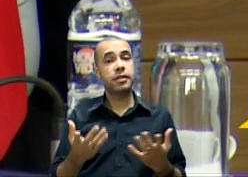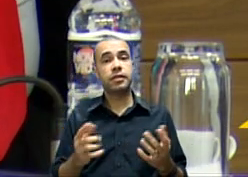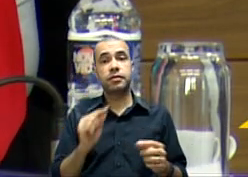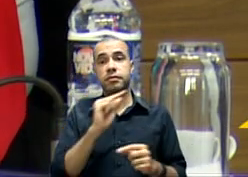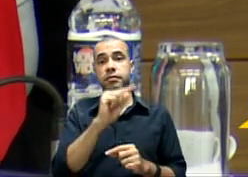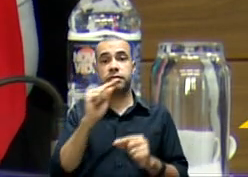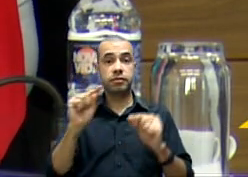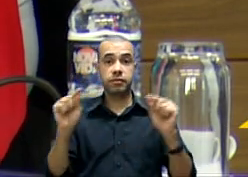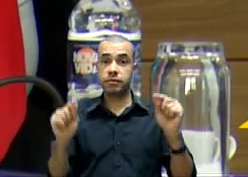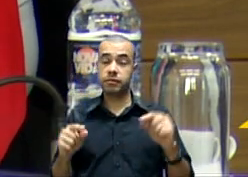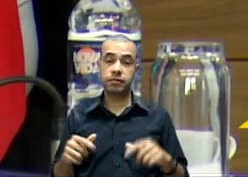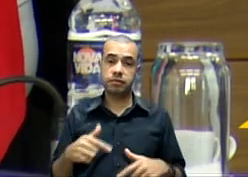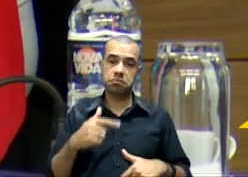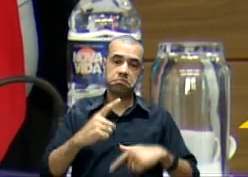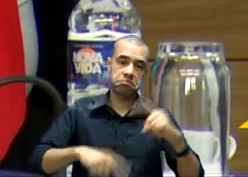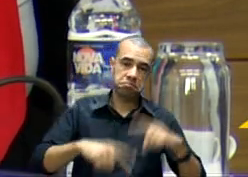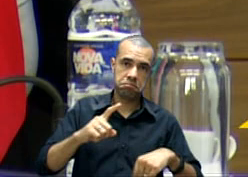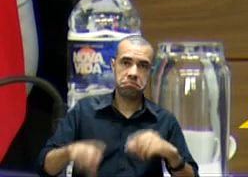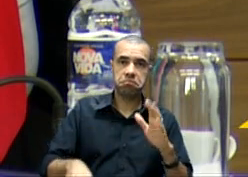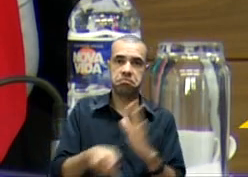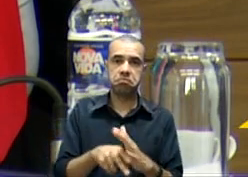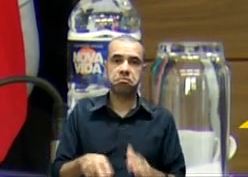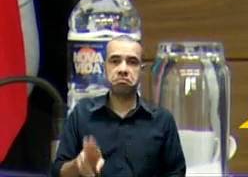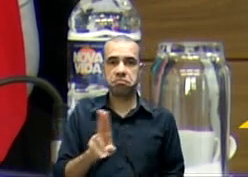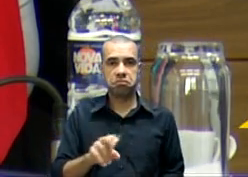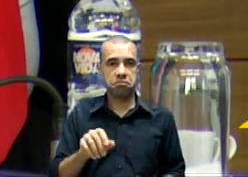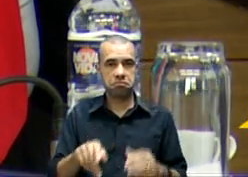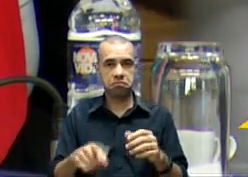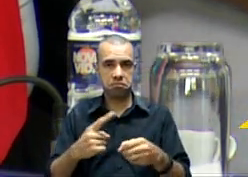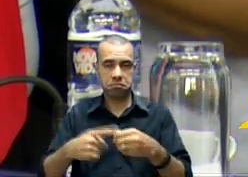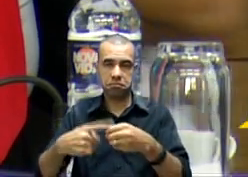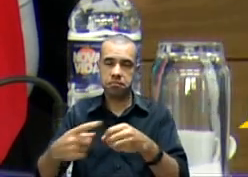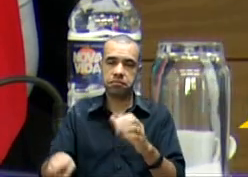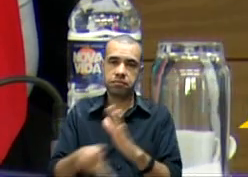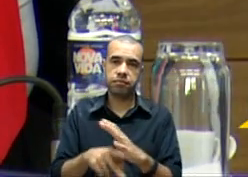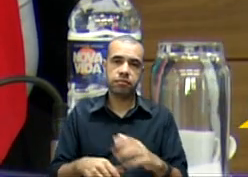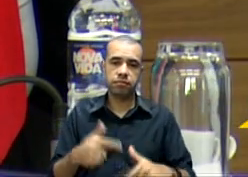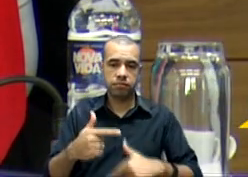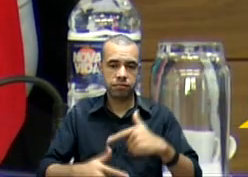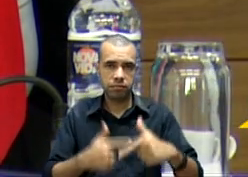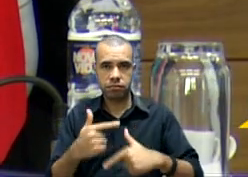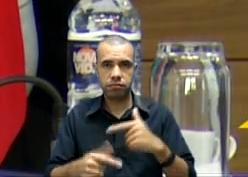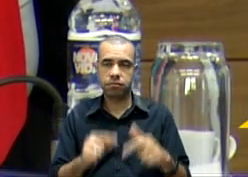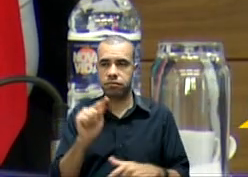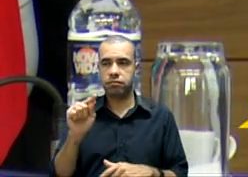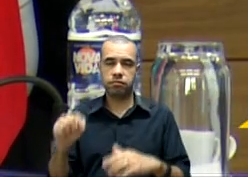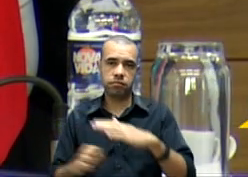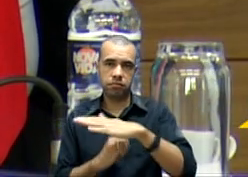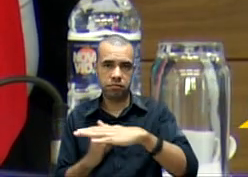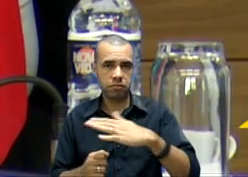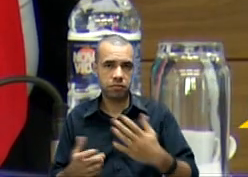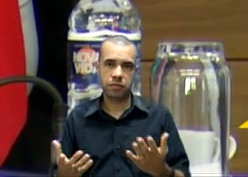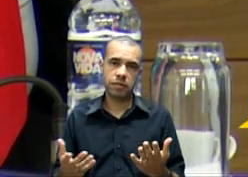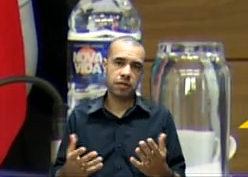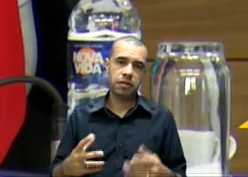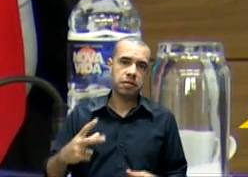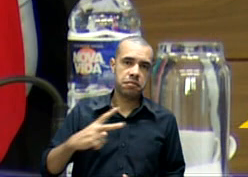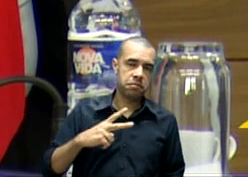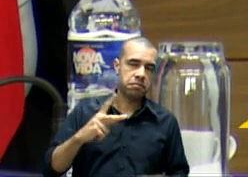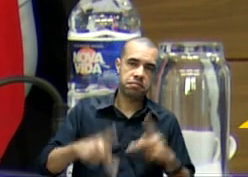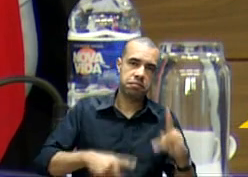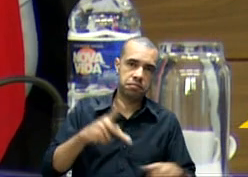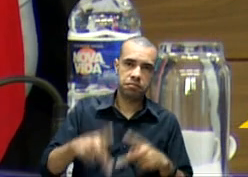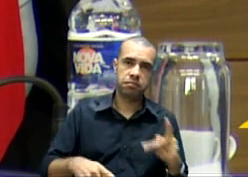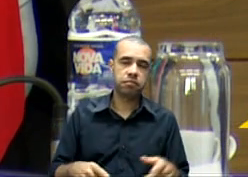passagem de equipamentos urbanos destinado à prestação de serviços e infraestrutura por entidades de direito público e privado e da